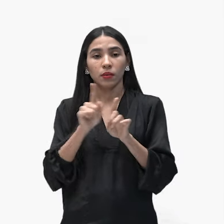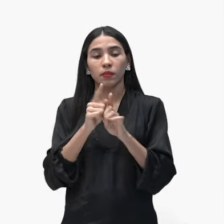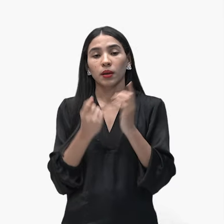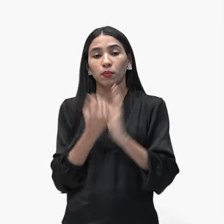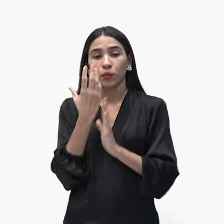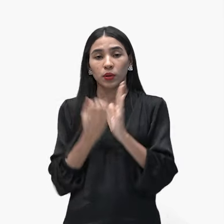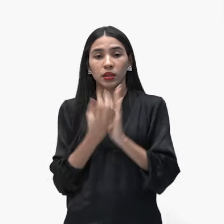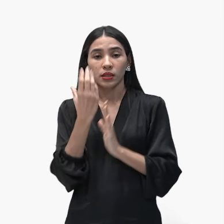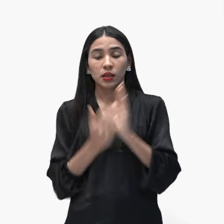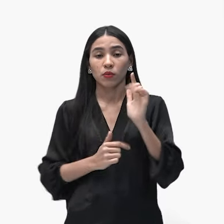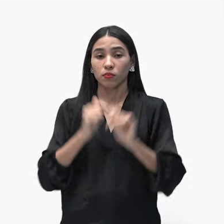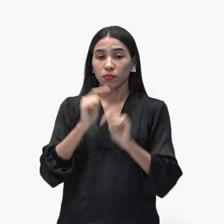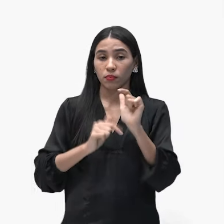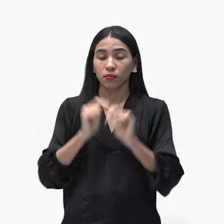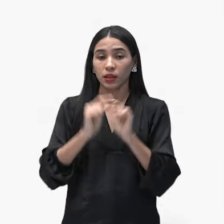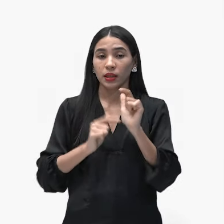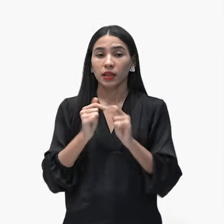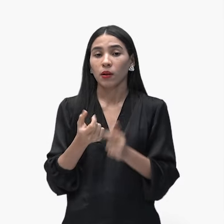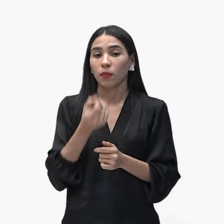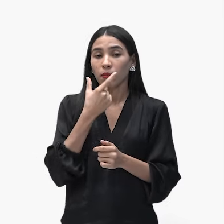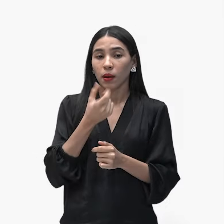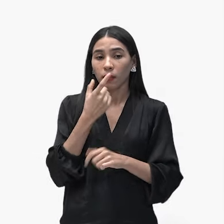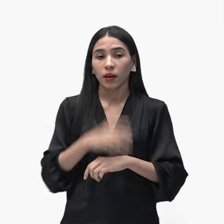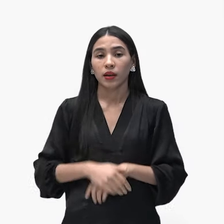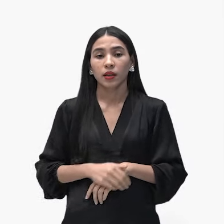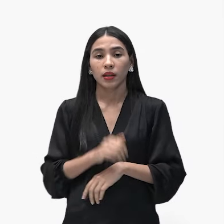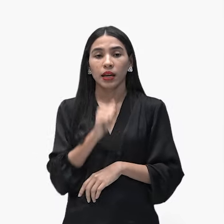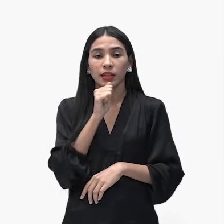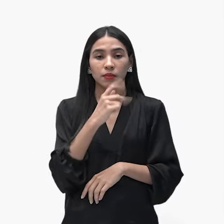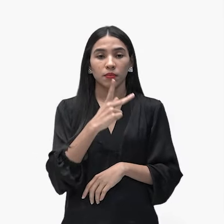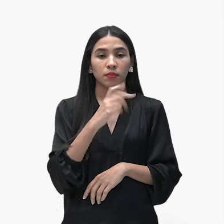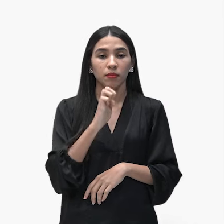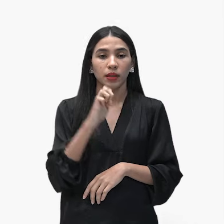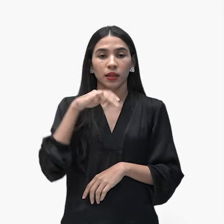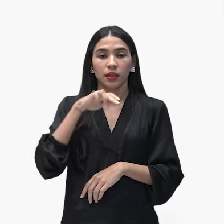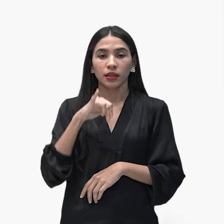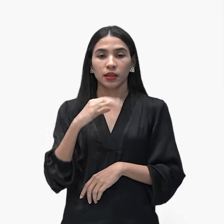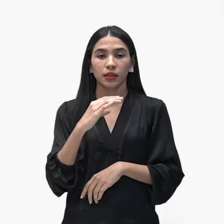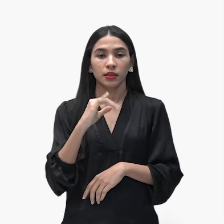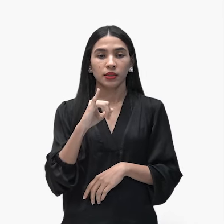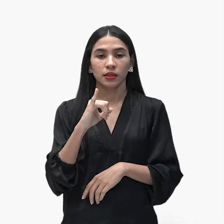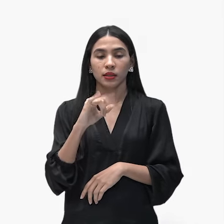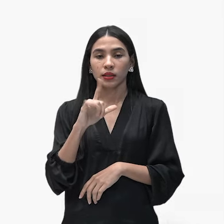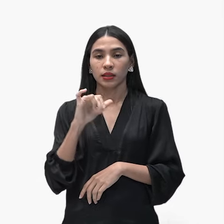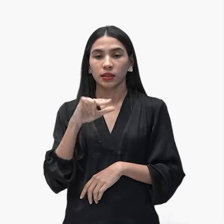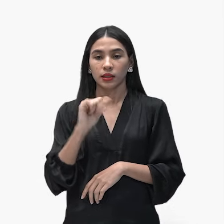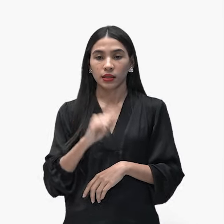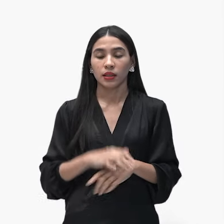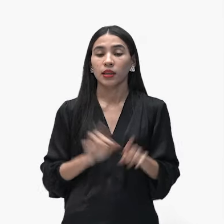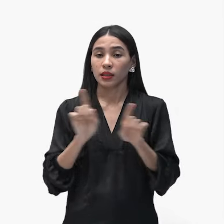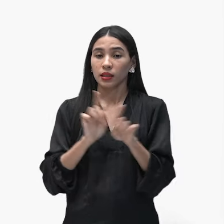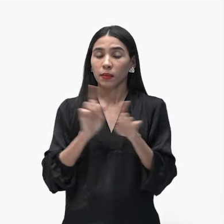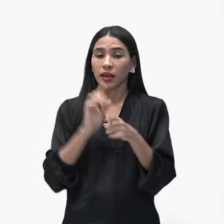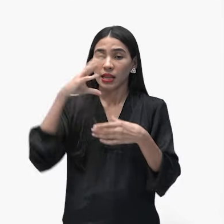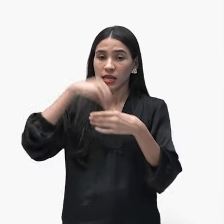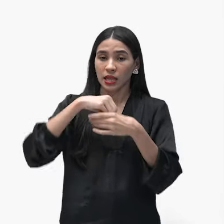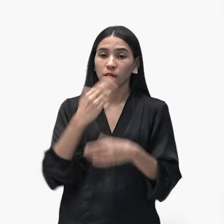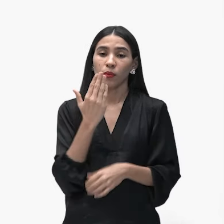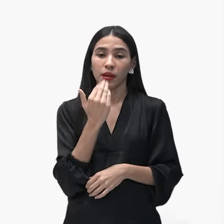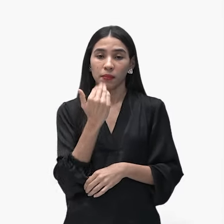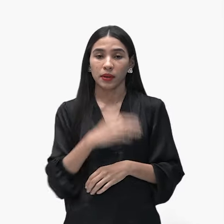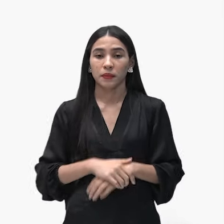medicamentos, como é o caso do antibiótico, né? A penicilina. E também ele está presente ali nos alimentos. Olha